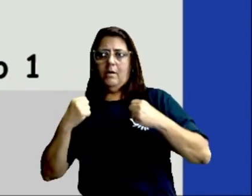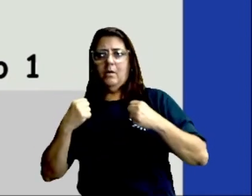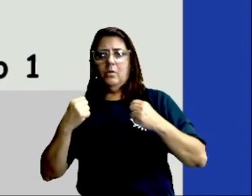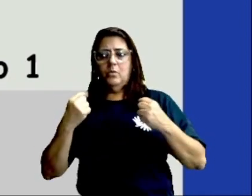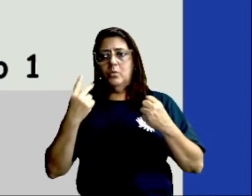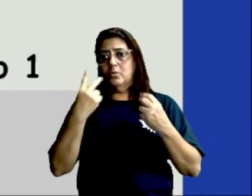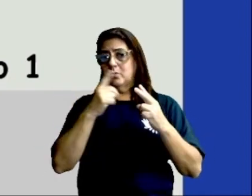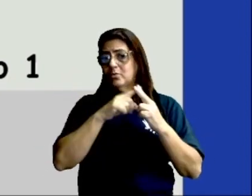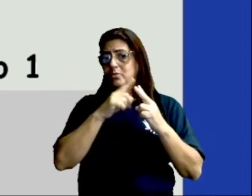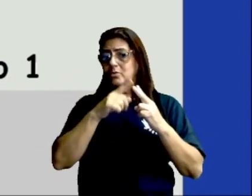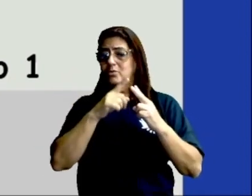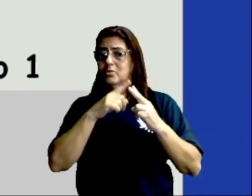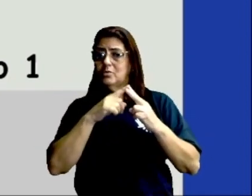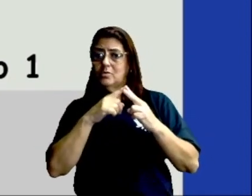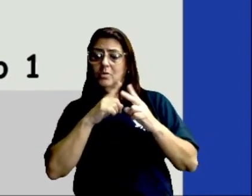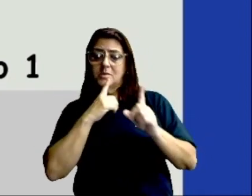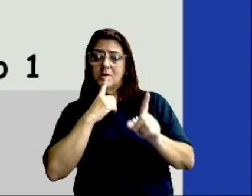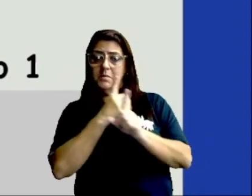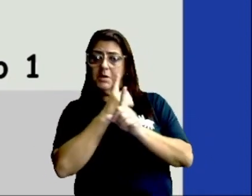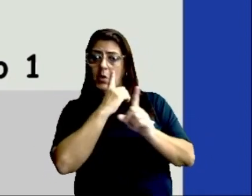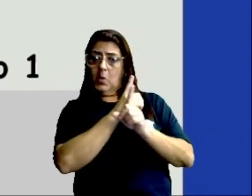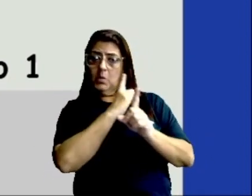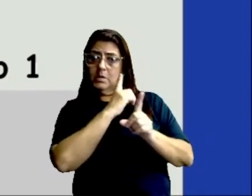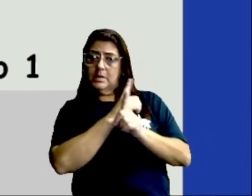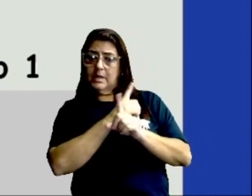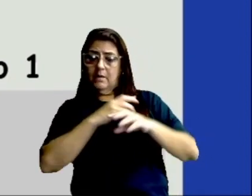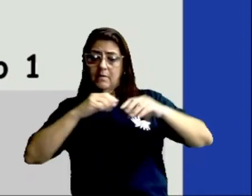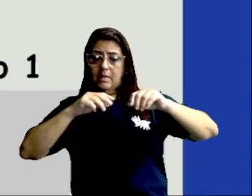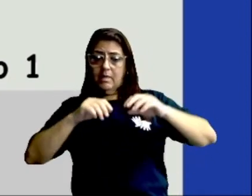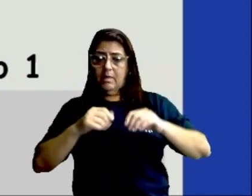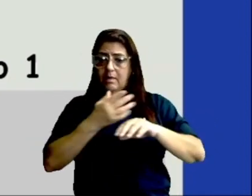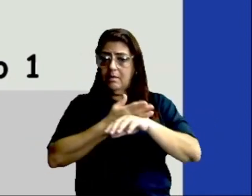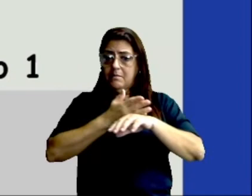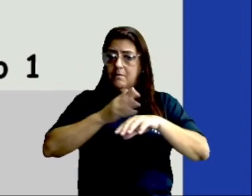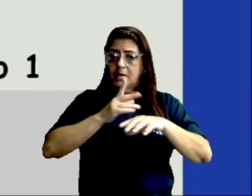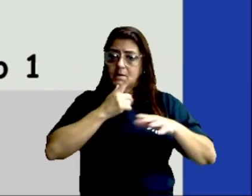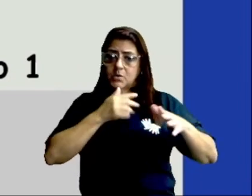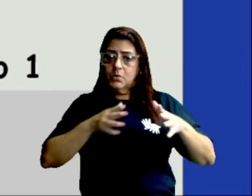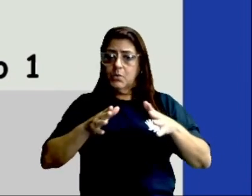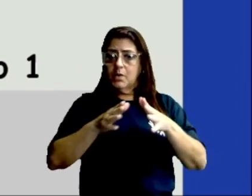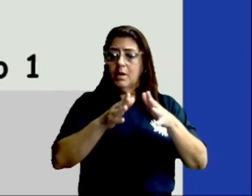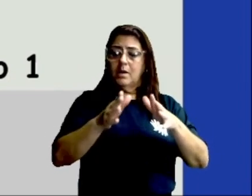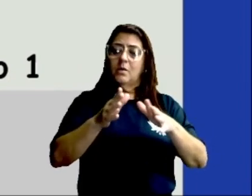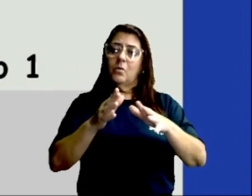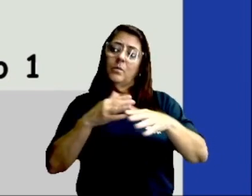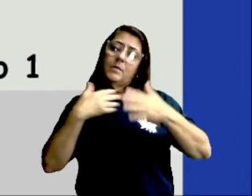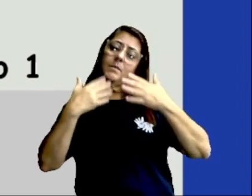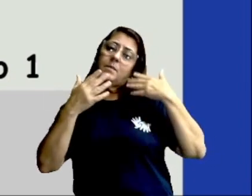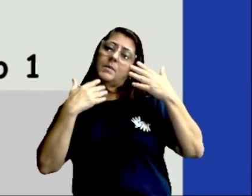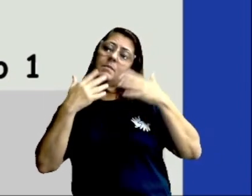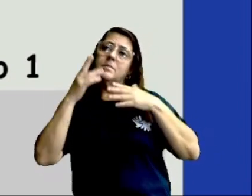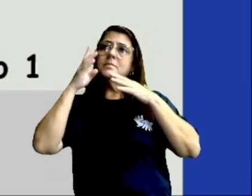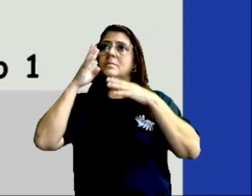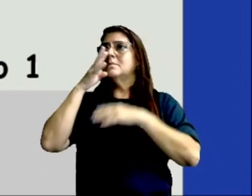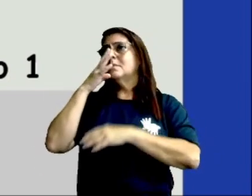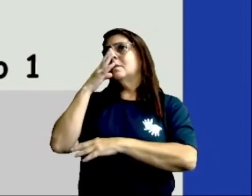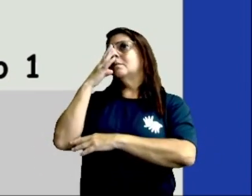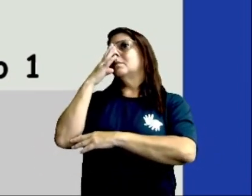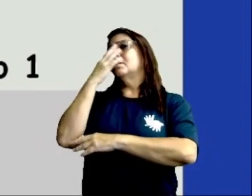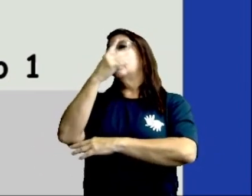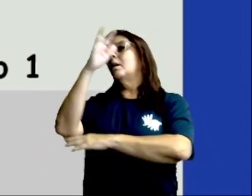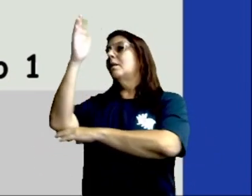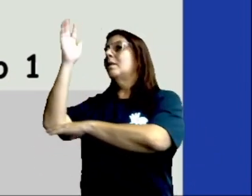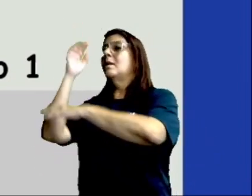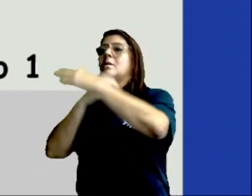Ambos encontravam-se frequentemente nas areias brancas do rio, onde permaneciam durante horas, admirando a natureza e